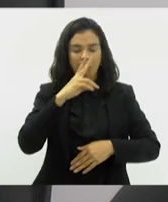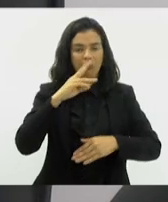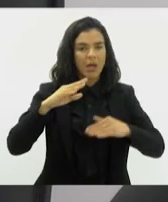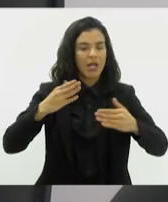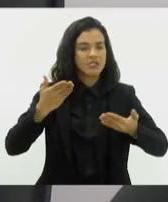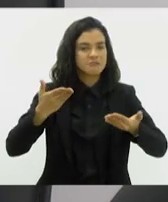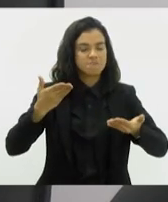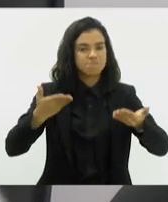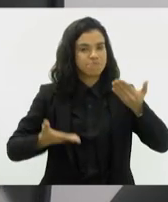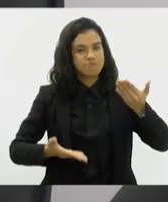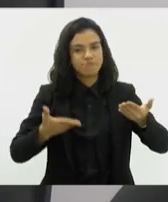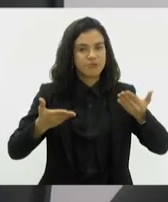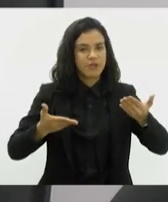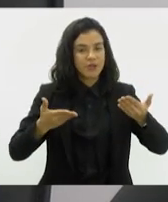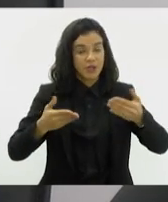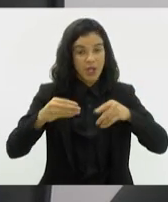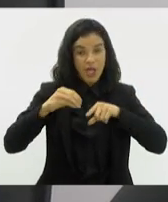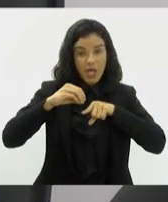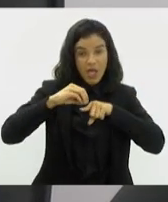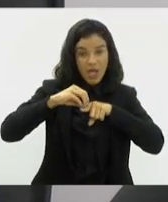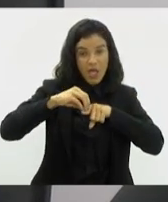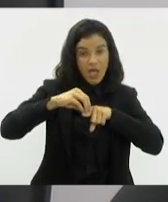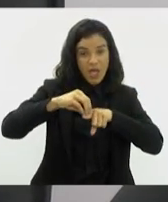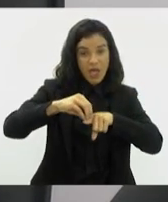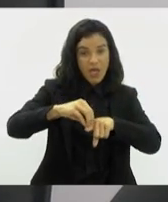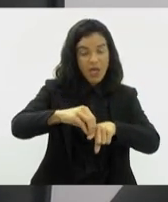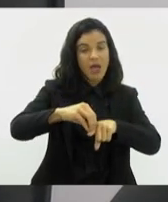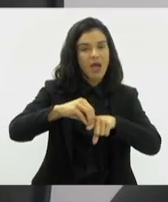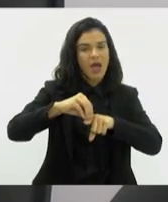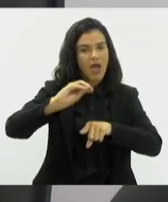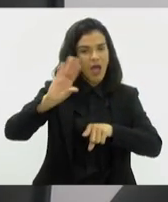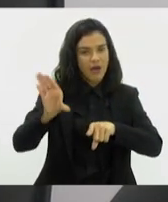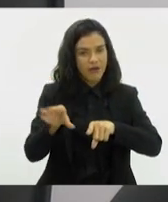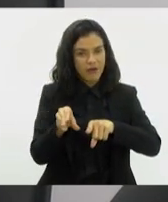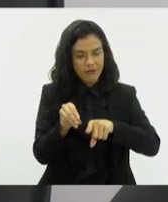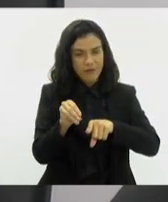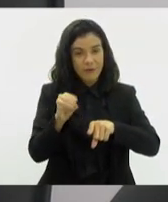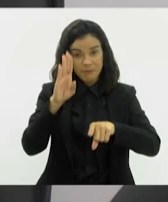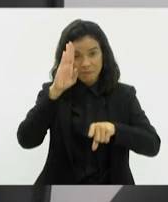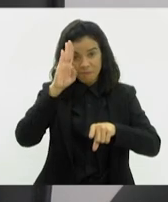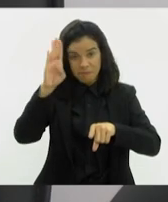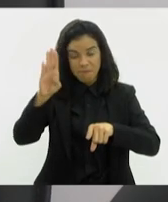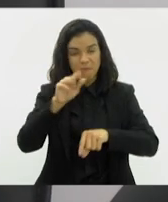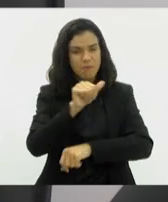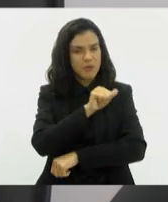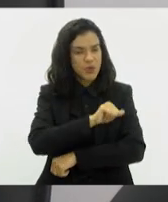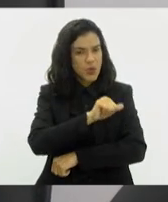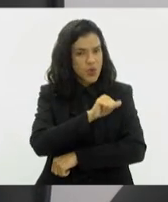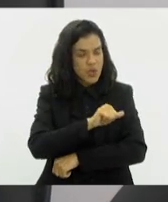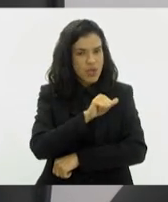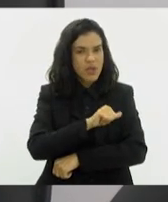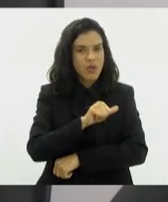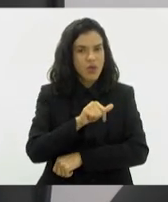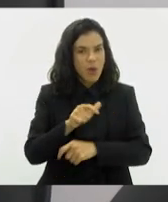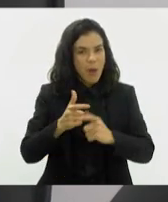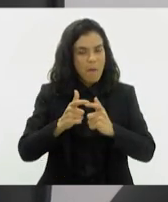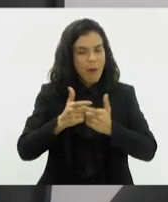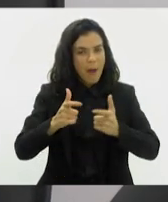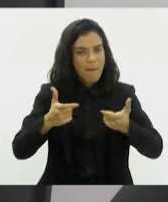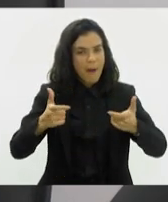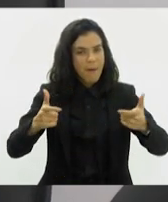porque depois que introduziram os caramujos africanos aqui no nosso país, especialmente no Rio de Janeiro, não para de